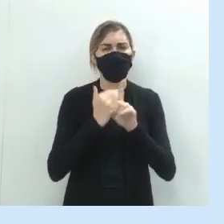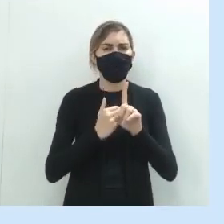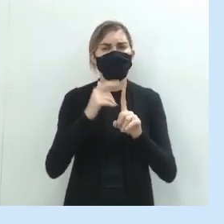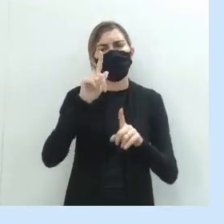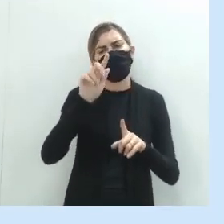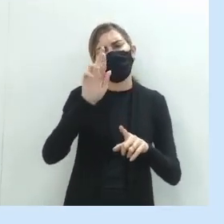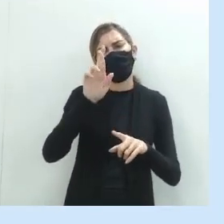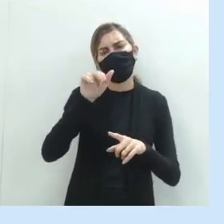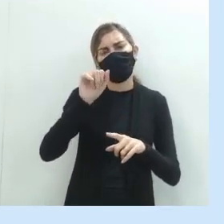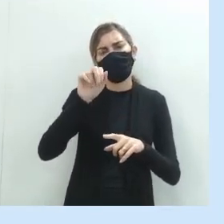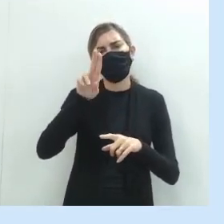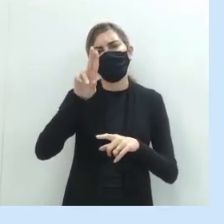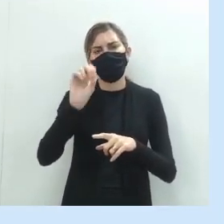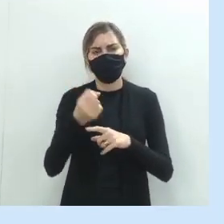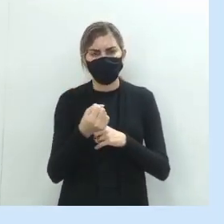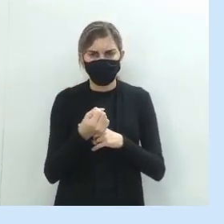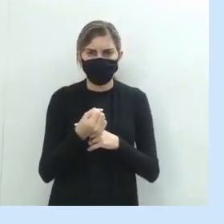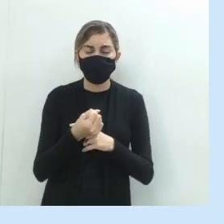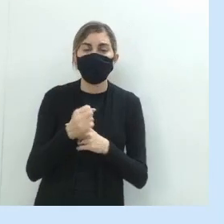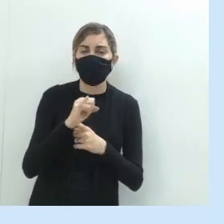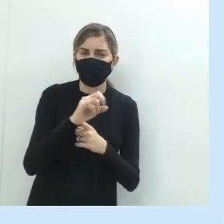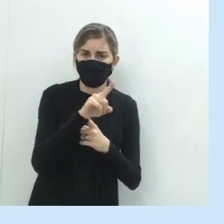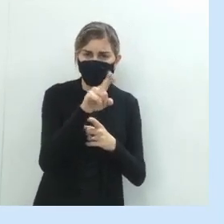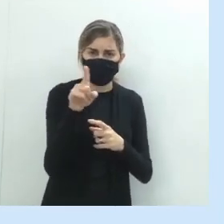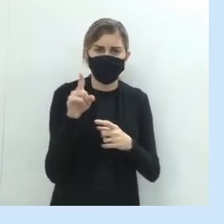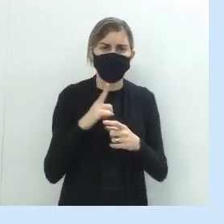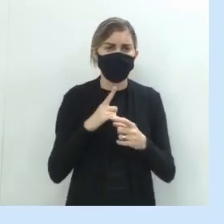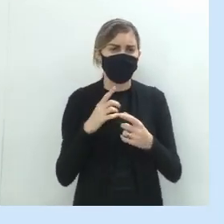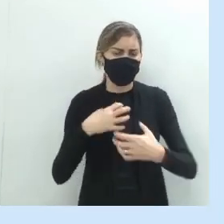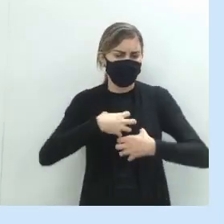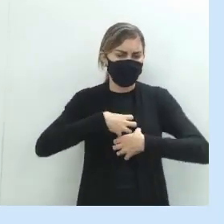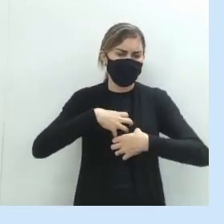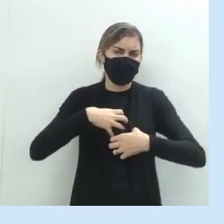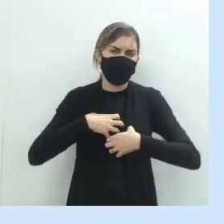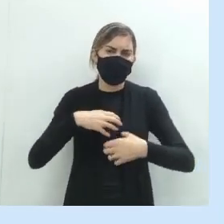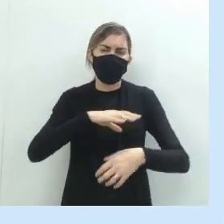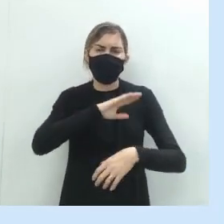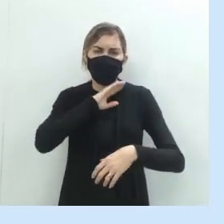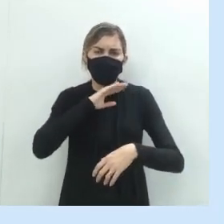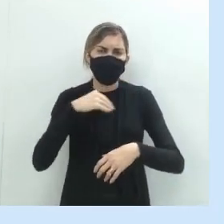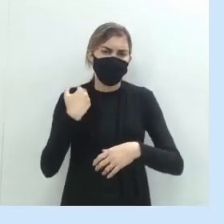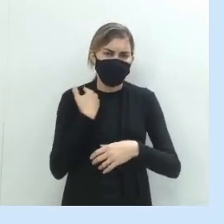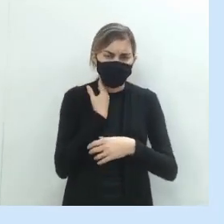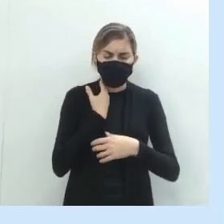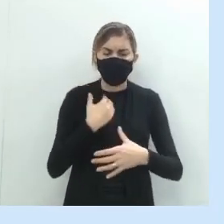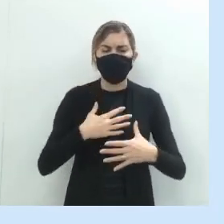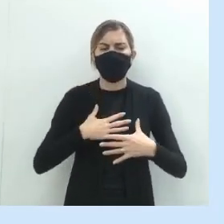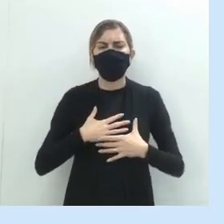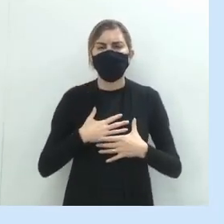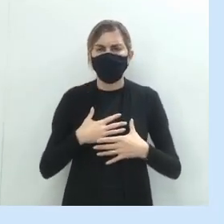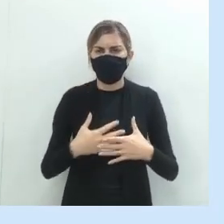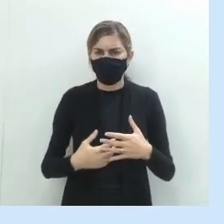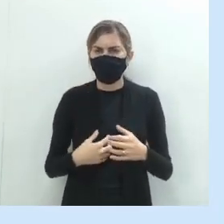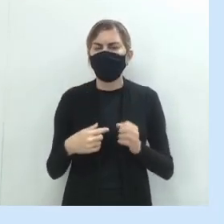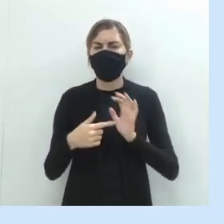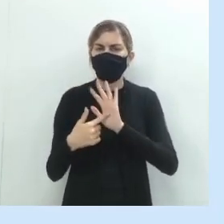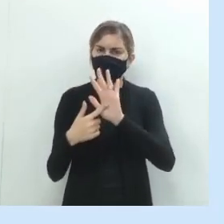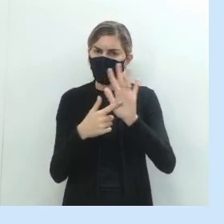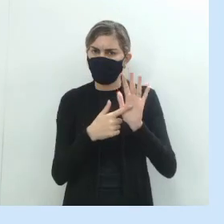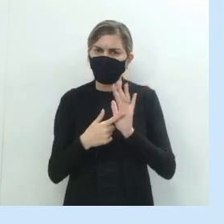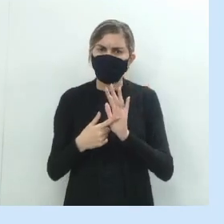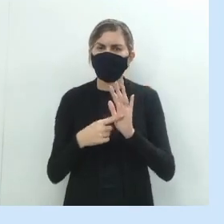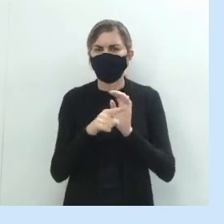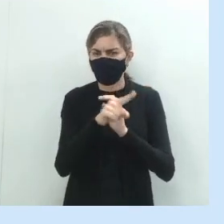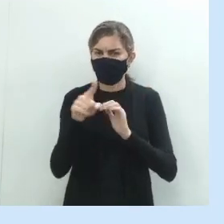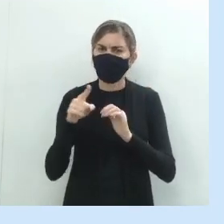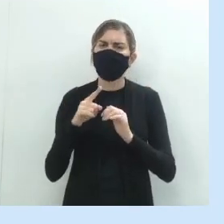em graus. Se você tiver com algum sintoma de febre, o organismo, ele indica que